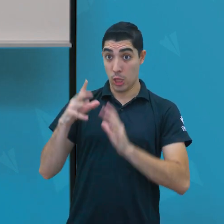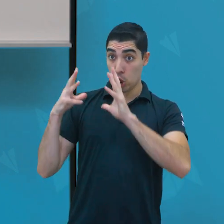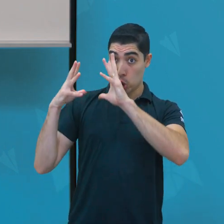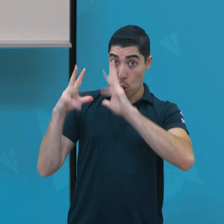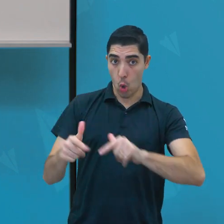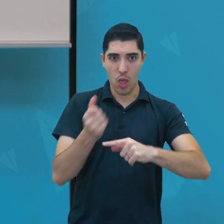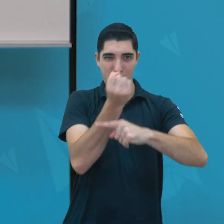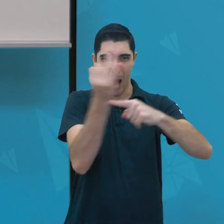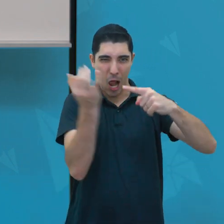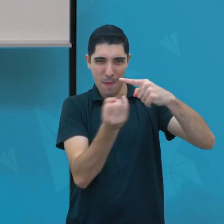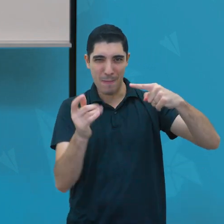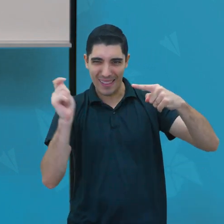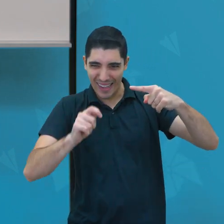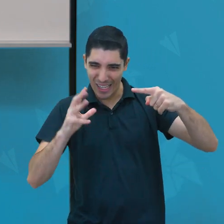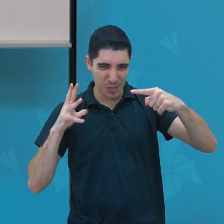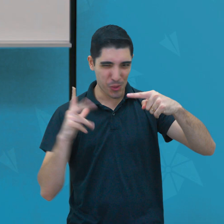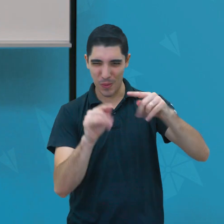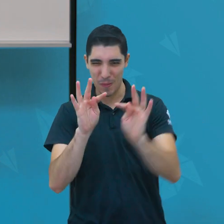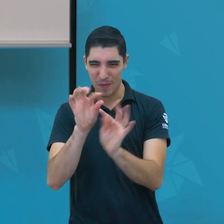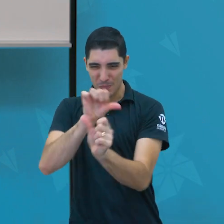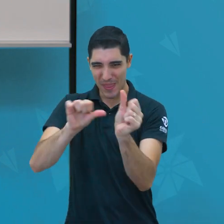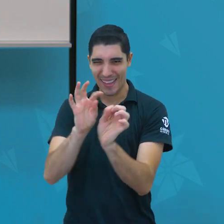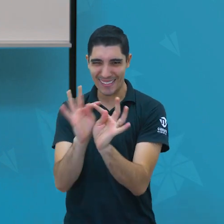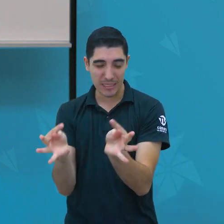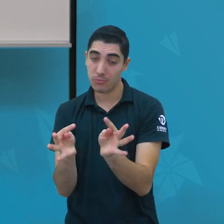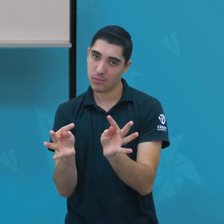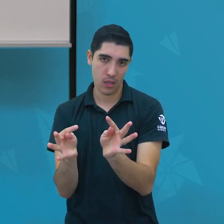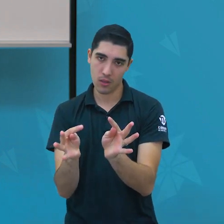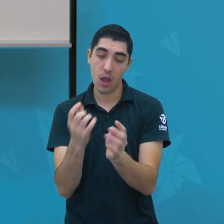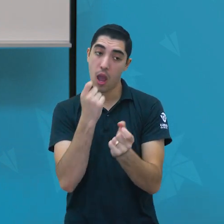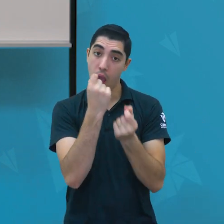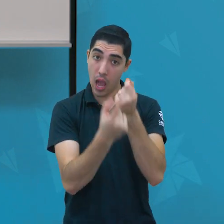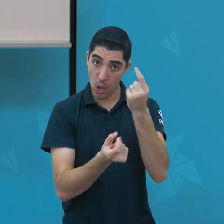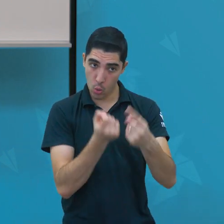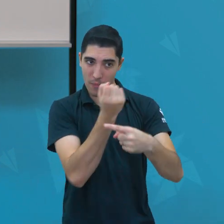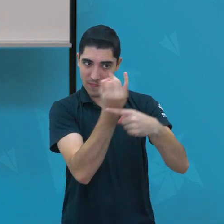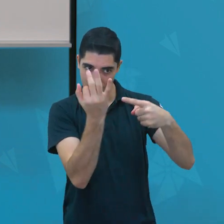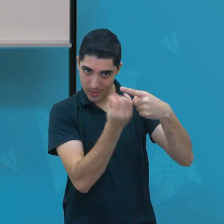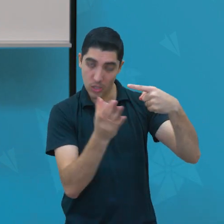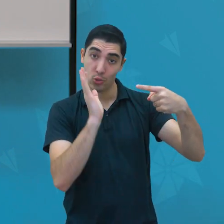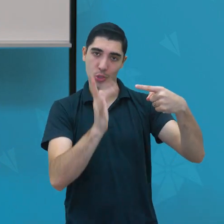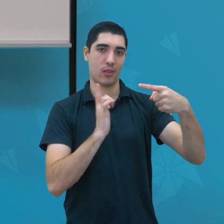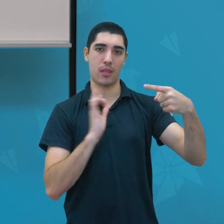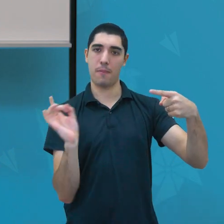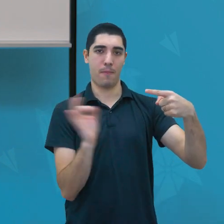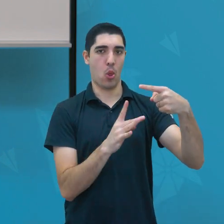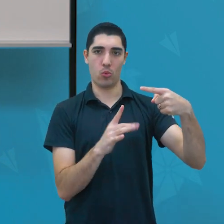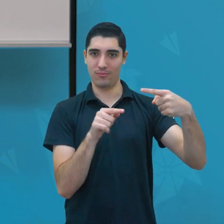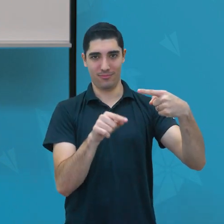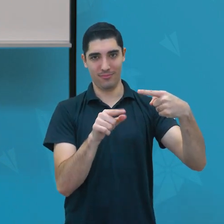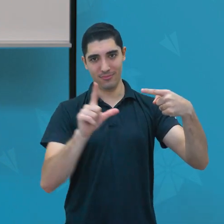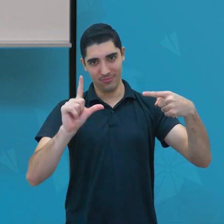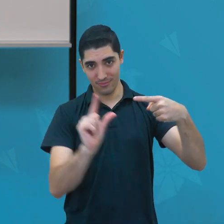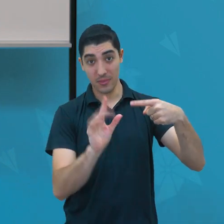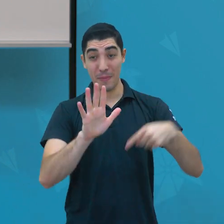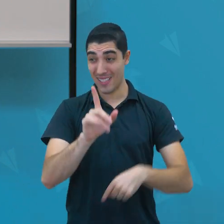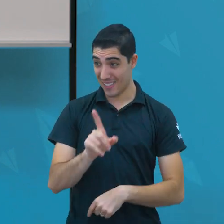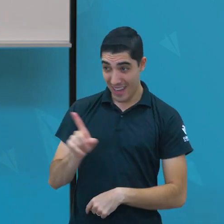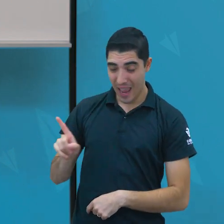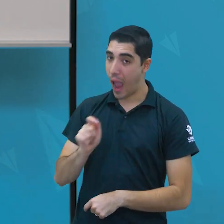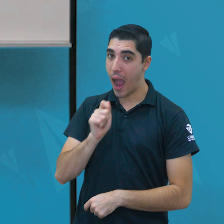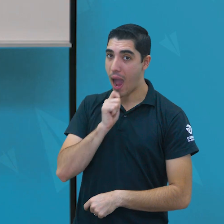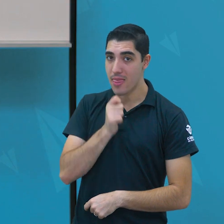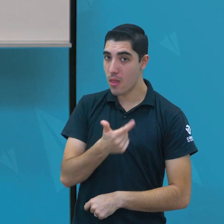todas as frações. Tem fração que já estará na sua forma irredutível, mas essas aqui ainda não